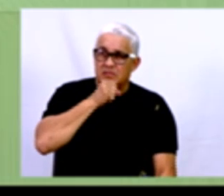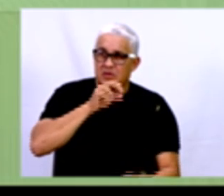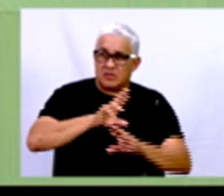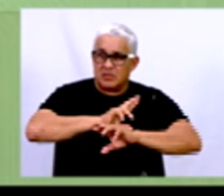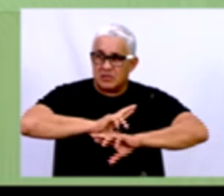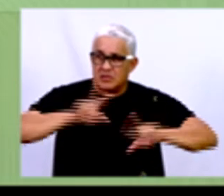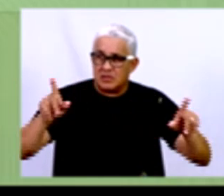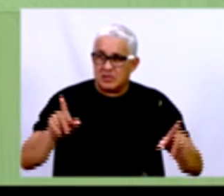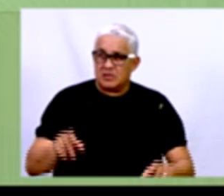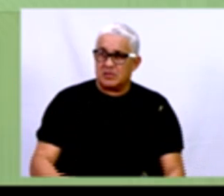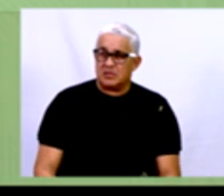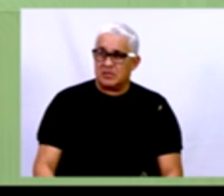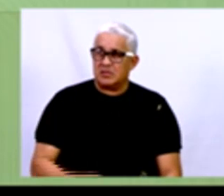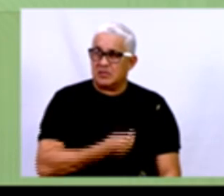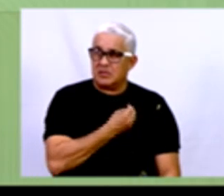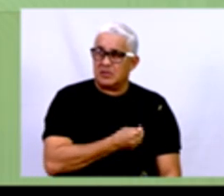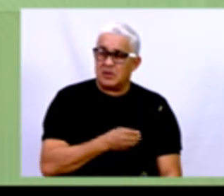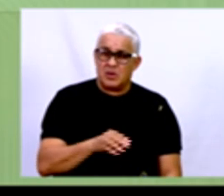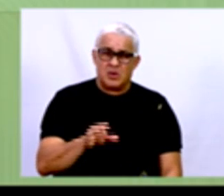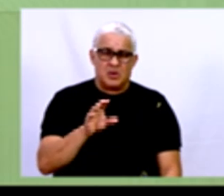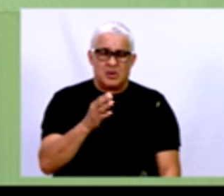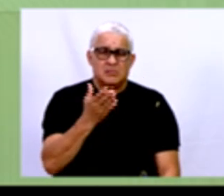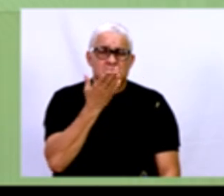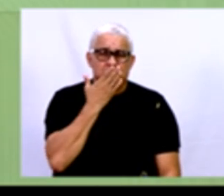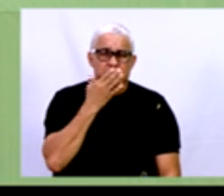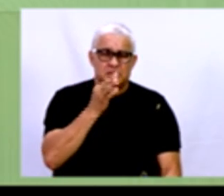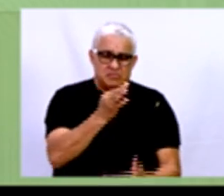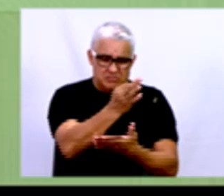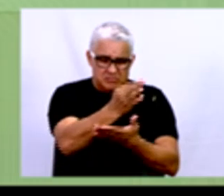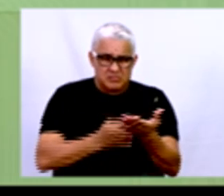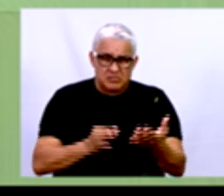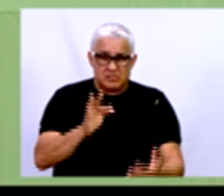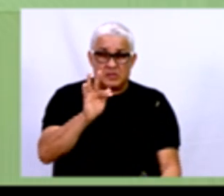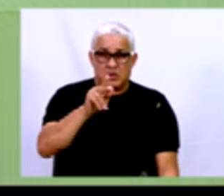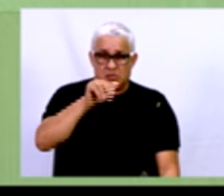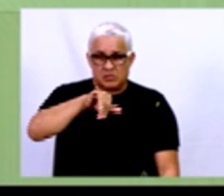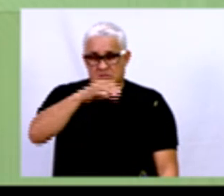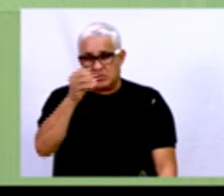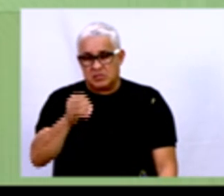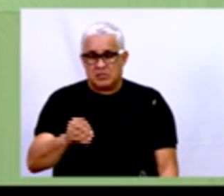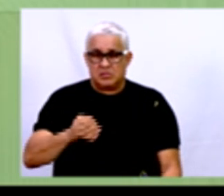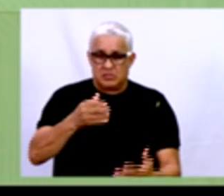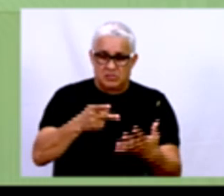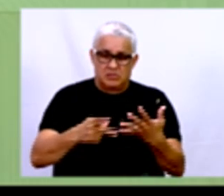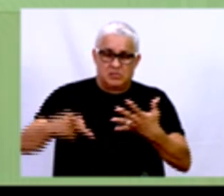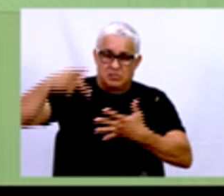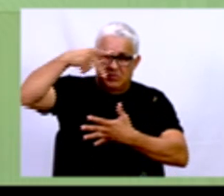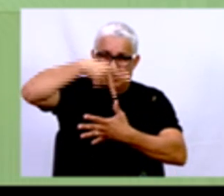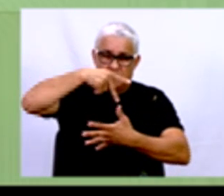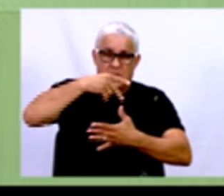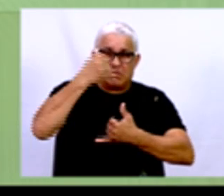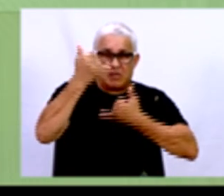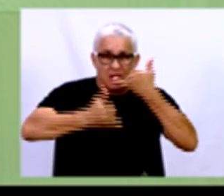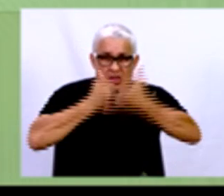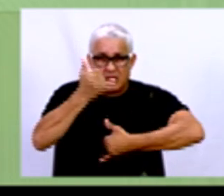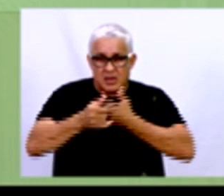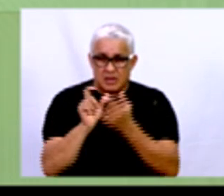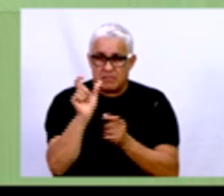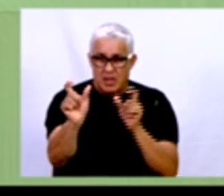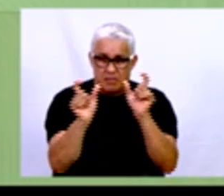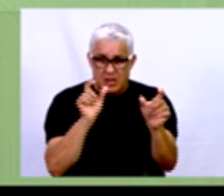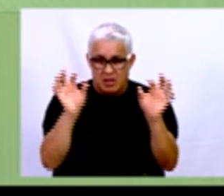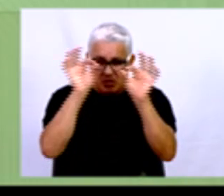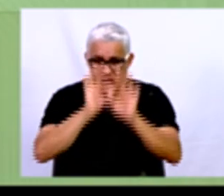tipo de texto, né, que função prioriza você brincar com a